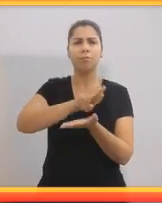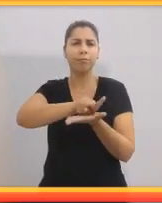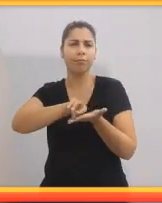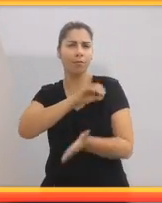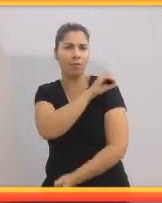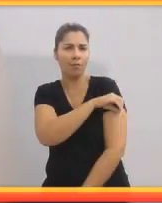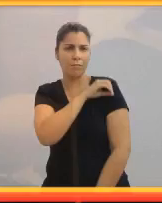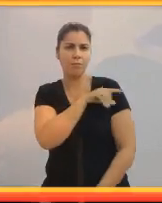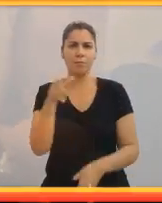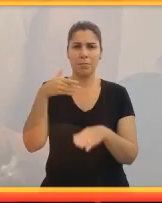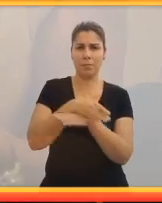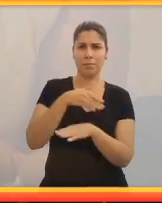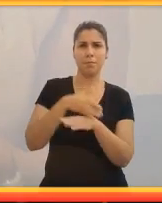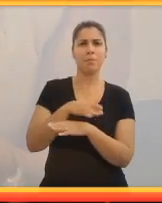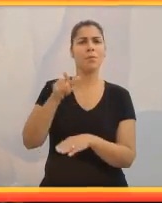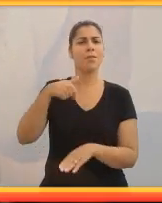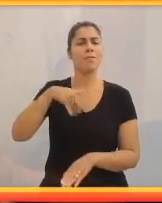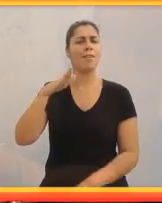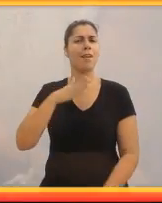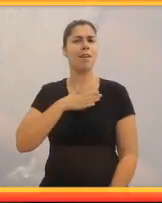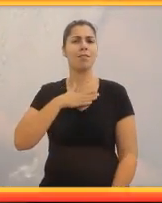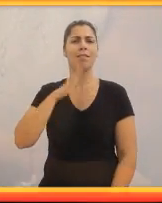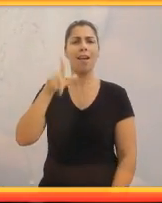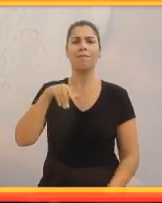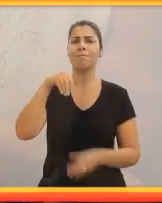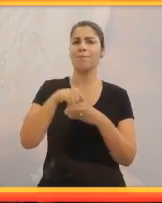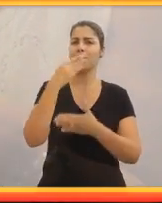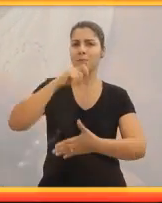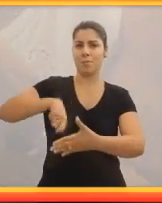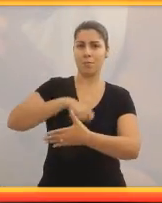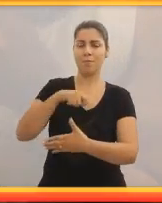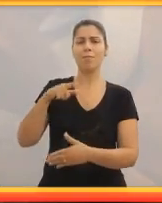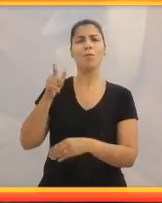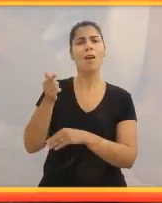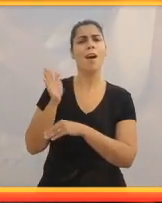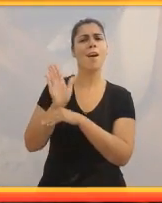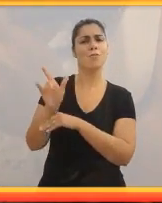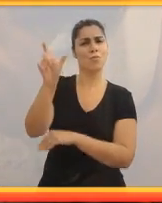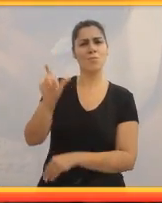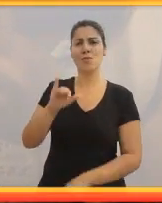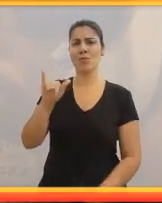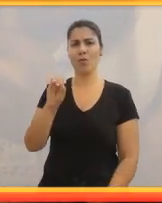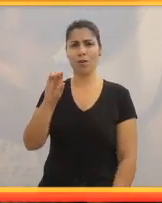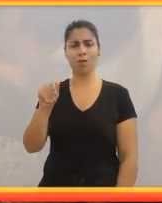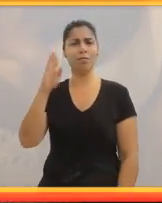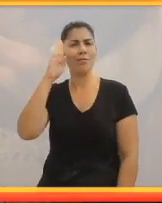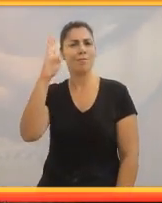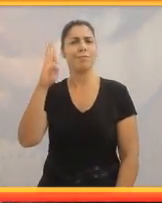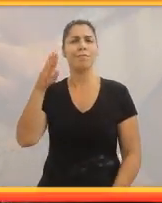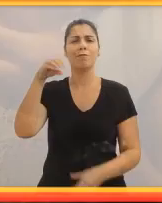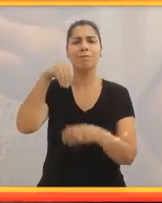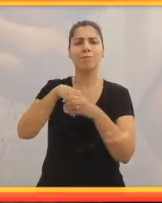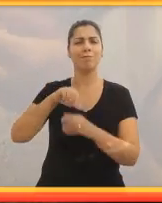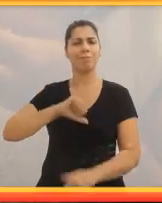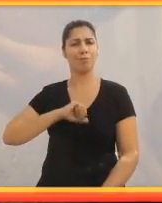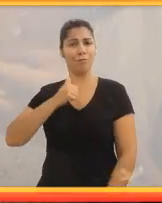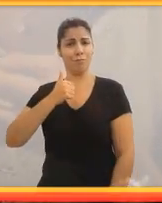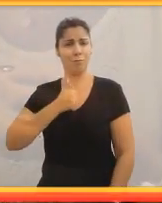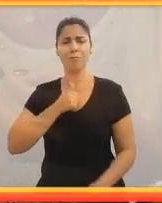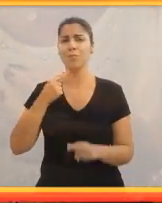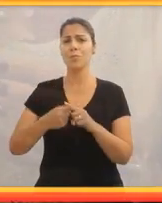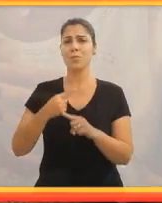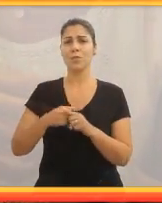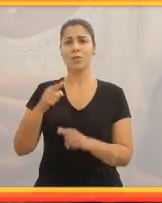que ele participa, uma das que ele mais gosta é justamente a de culinária. Tem ajudado muito ao João, principalmente na questão da